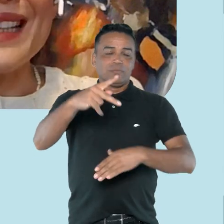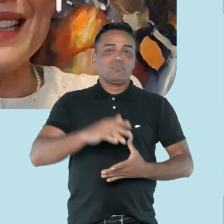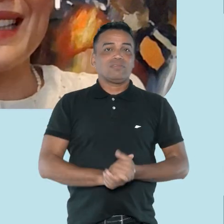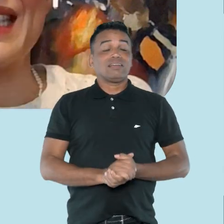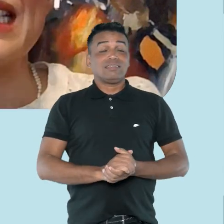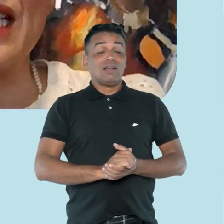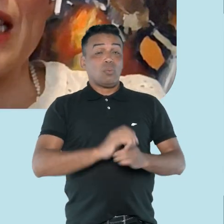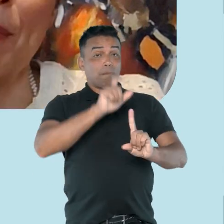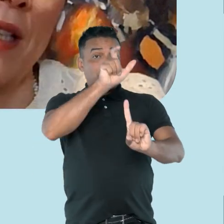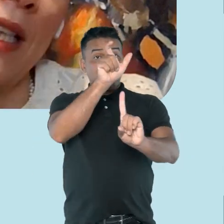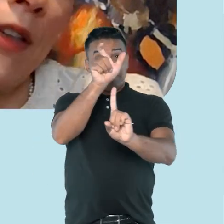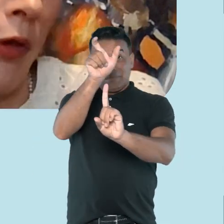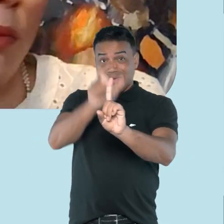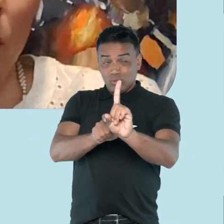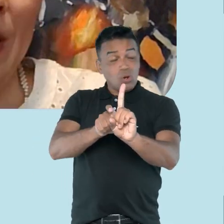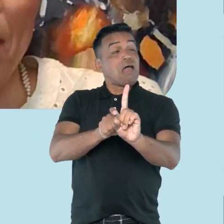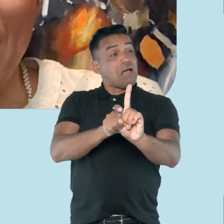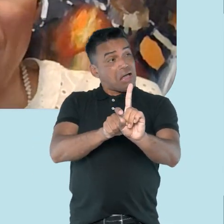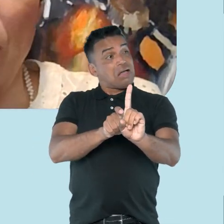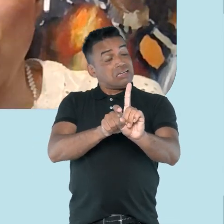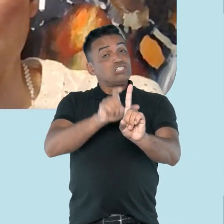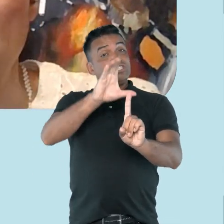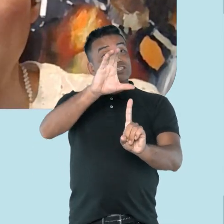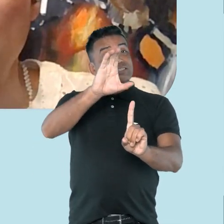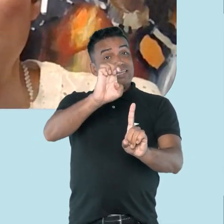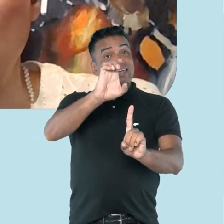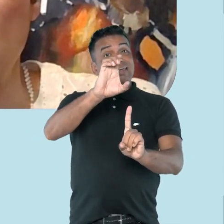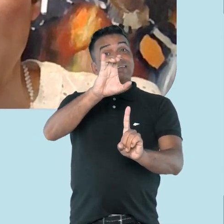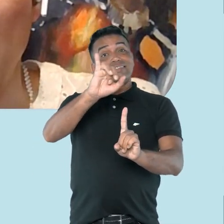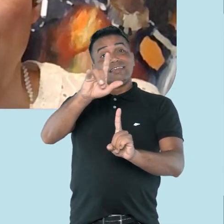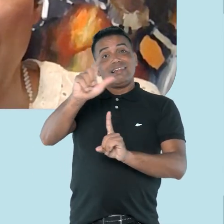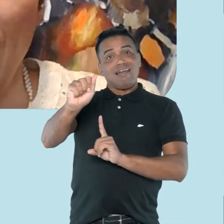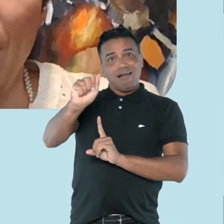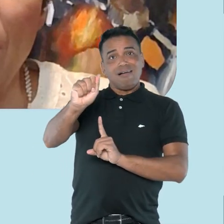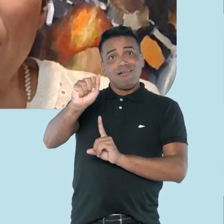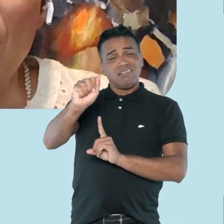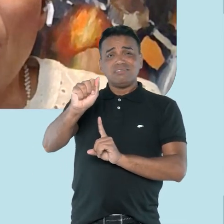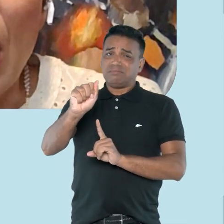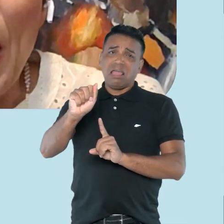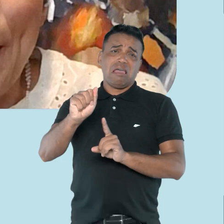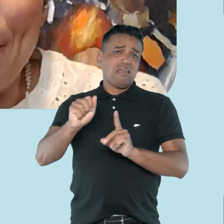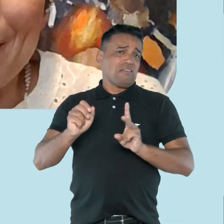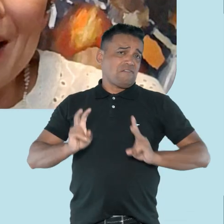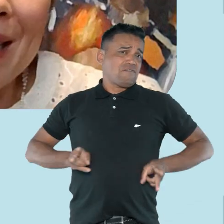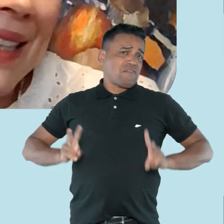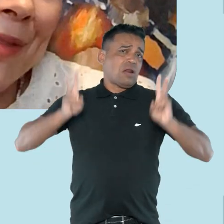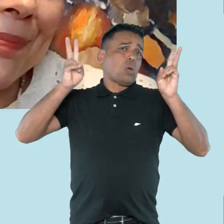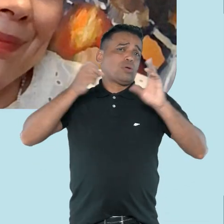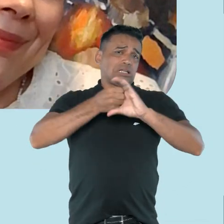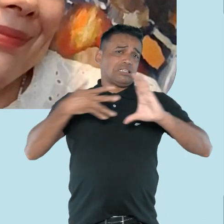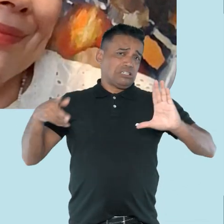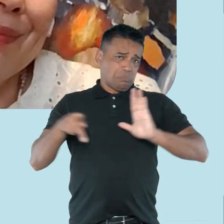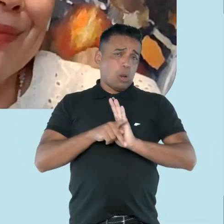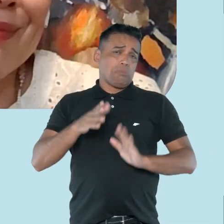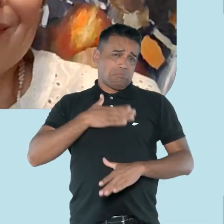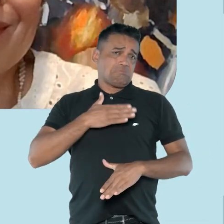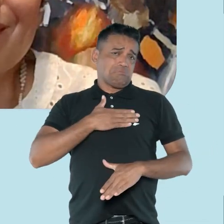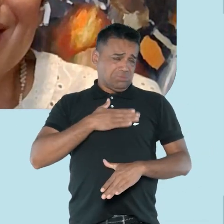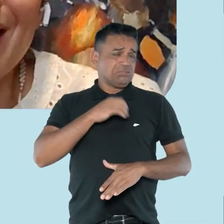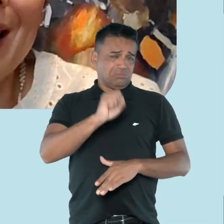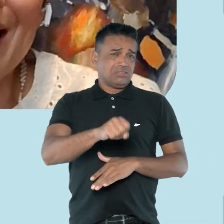Então, na Sicília em específico, bom, tem bastante de mim, fui eu que escrevi ela, mas